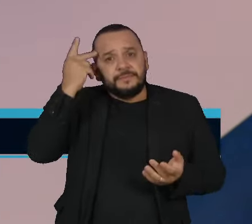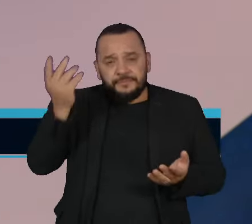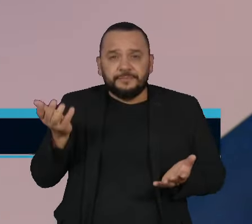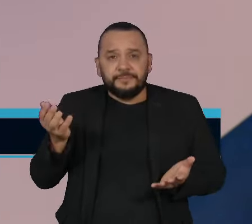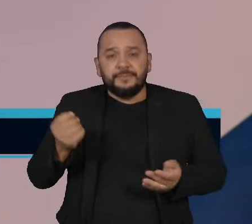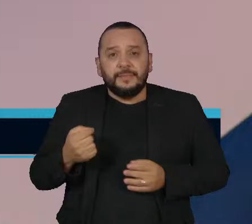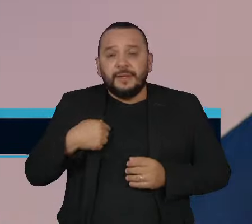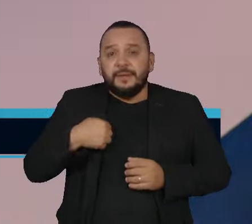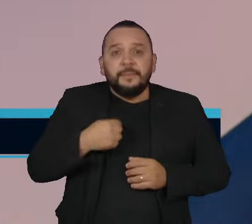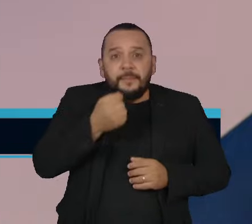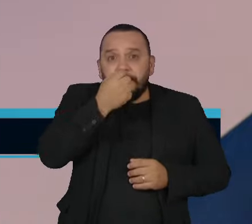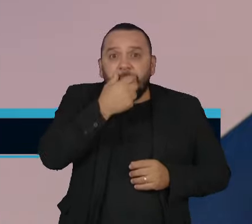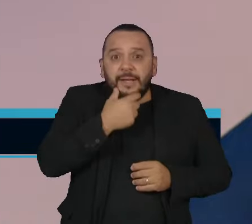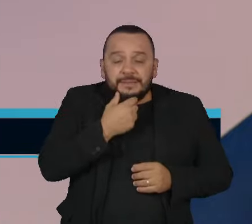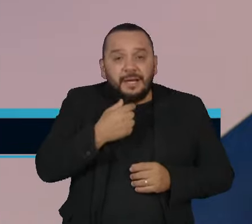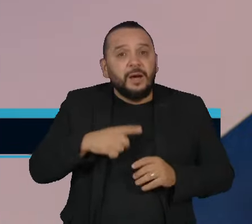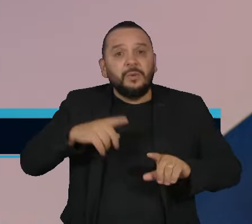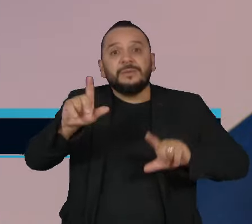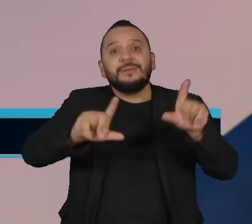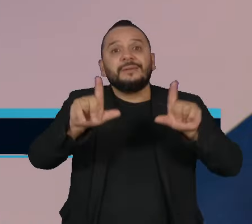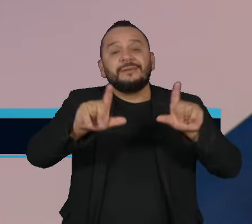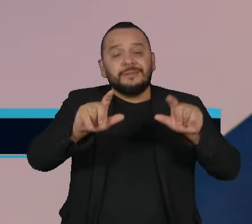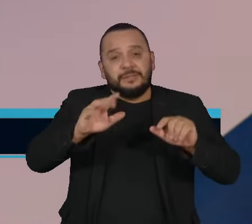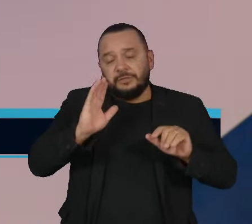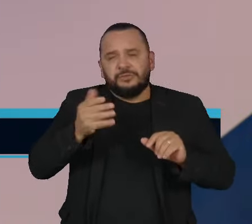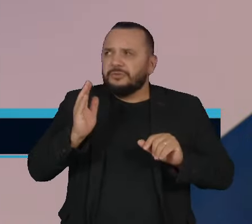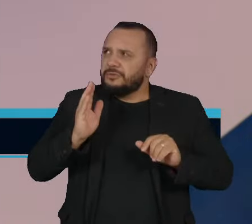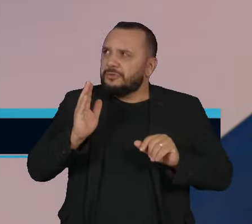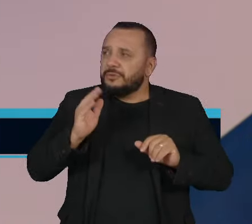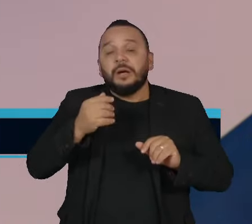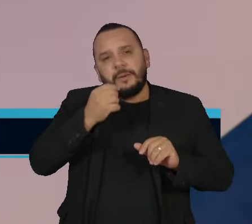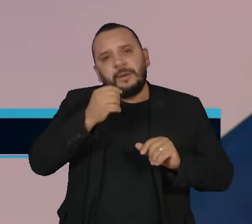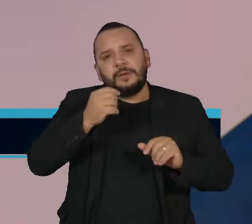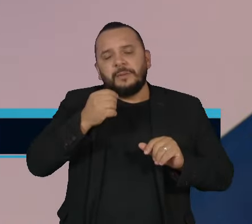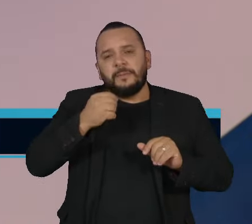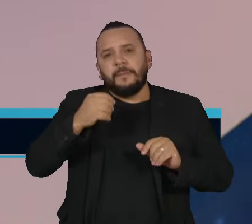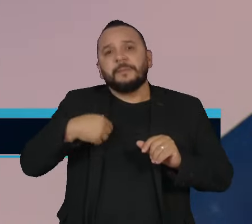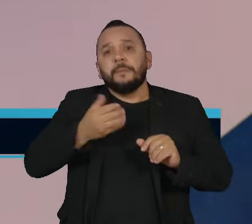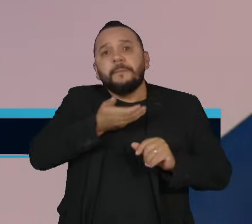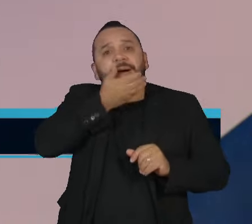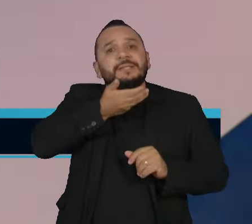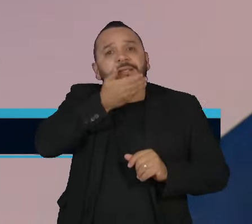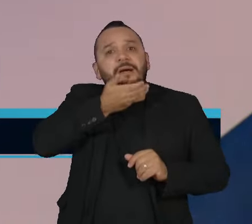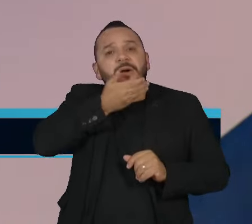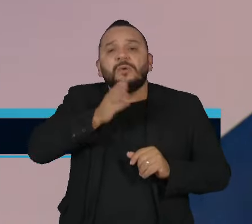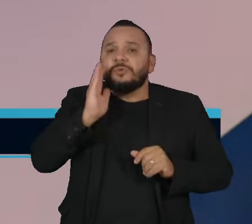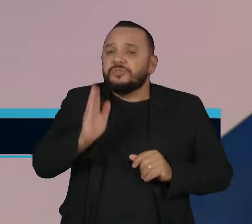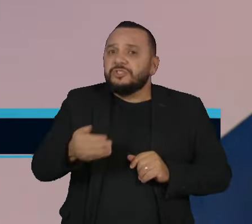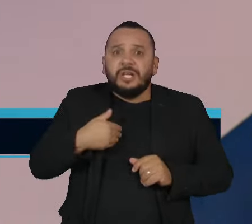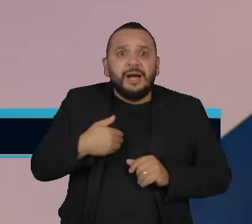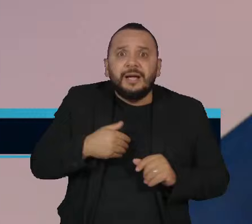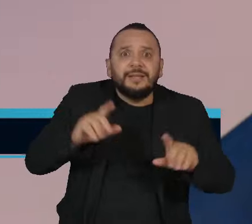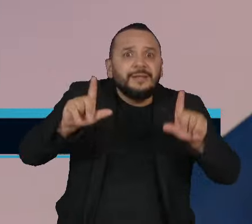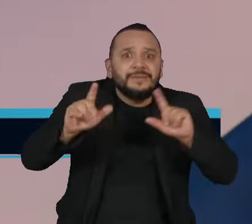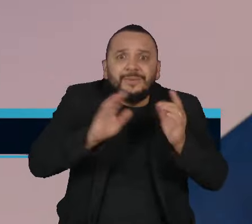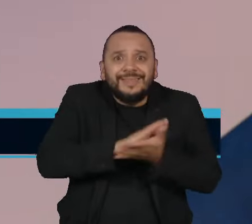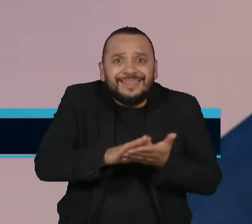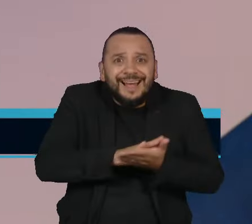não tinha um segundo de tempo na televisão, nenhum segundo. Não tinha horário eleitoral gratuito, chegou em terceiro,